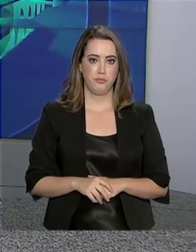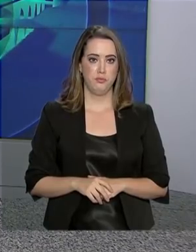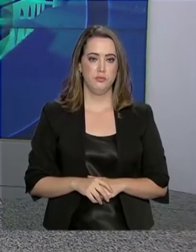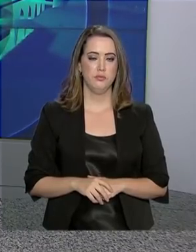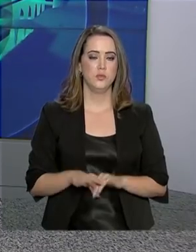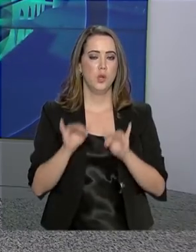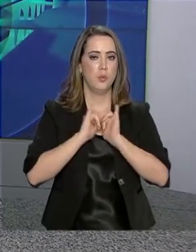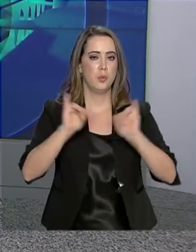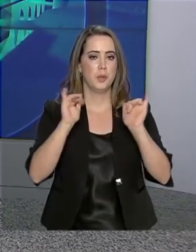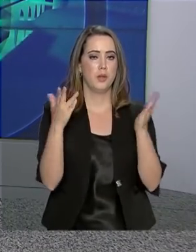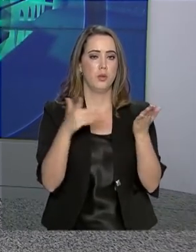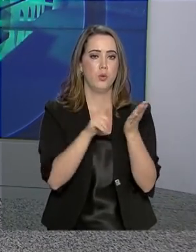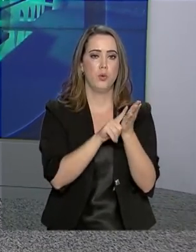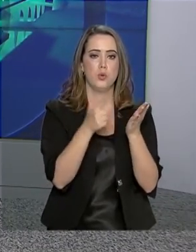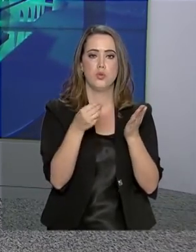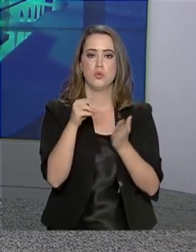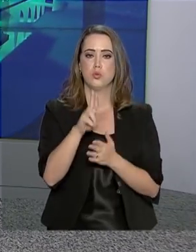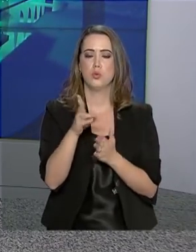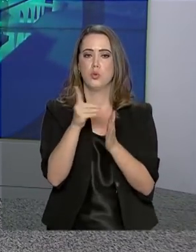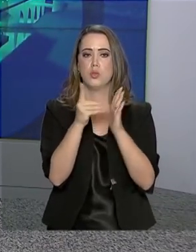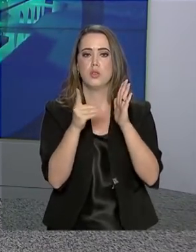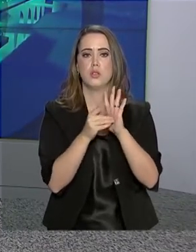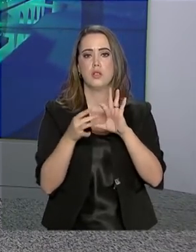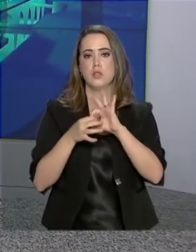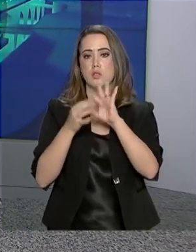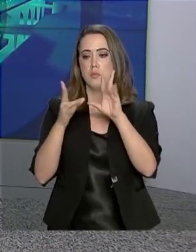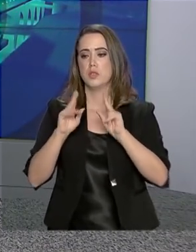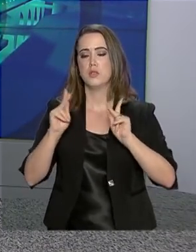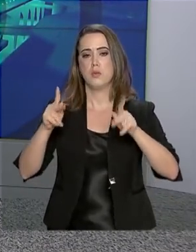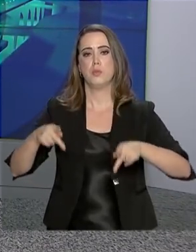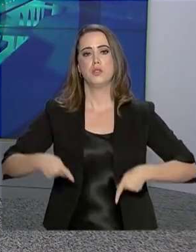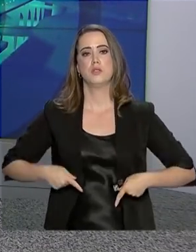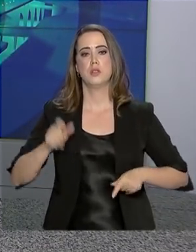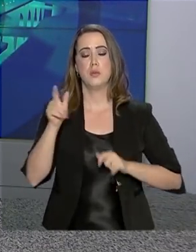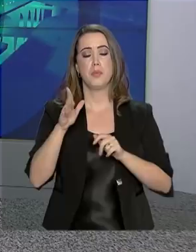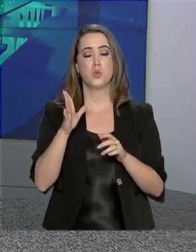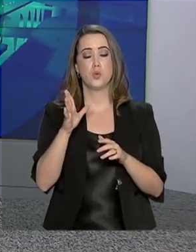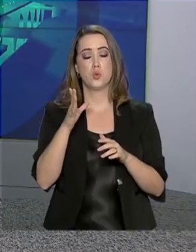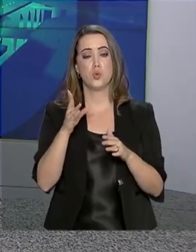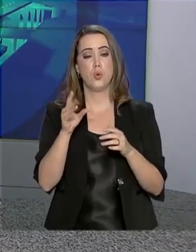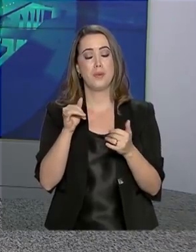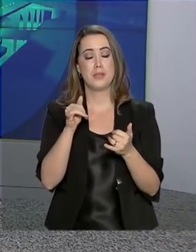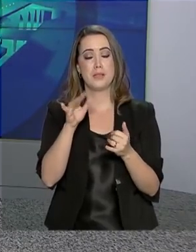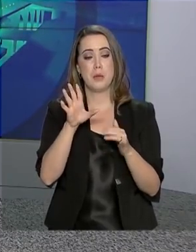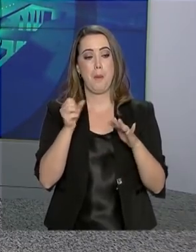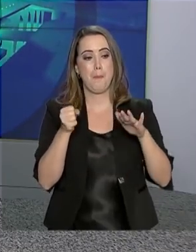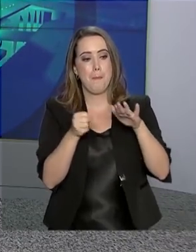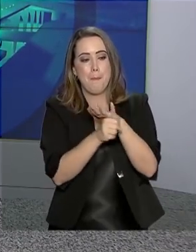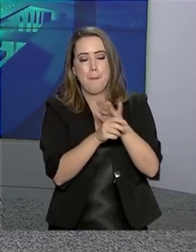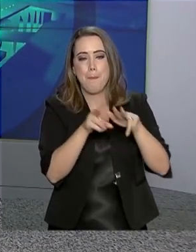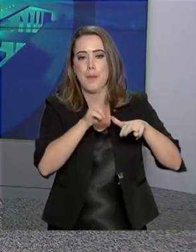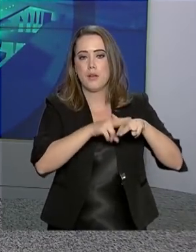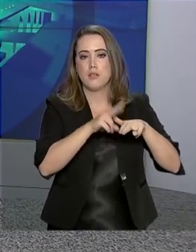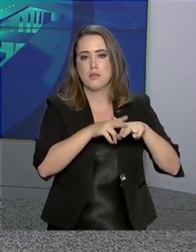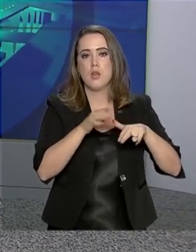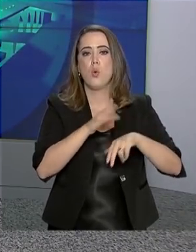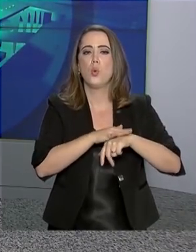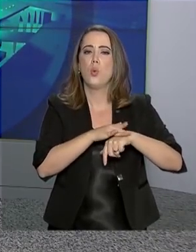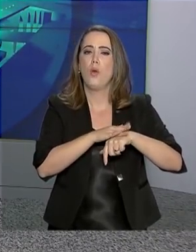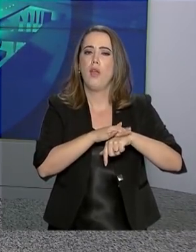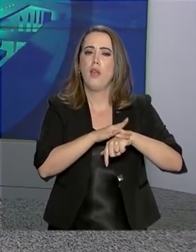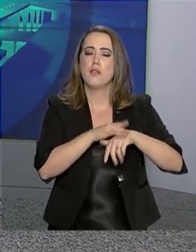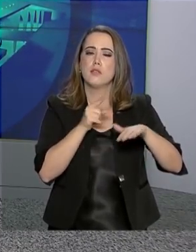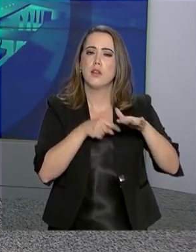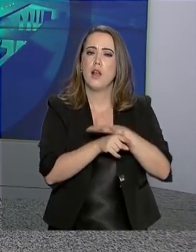Diário Oficial da União o decreto de indulto humanitário a presos que tenham doenças graves ou terminais o